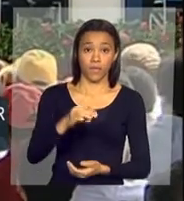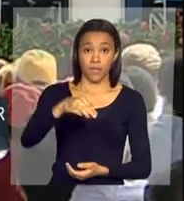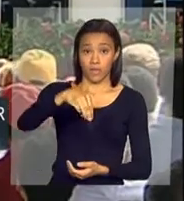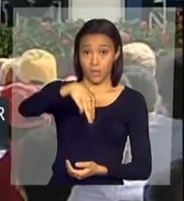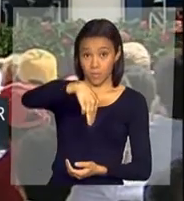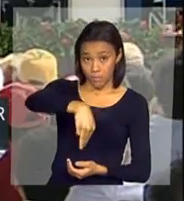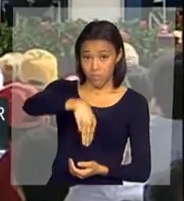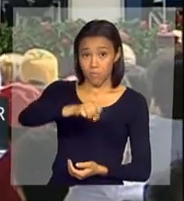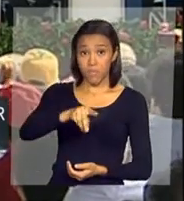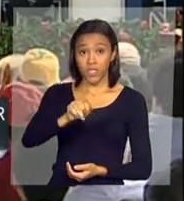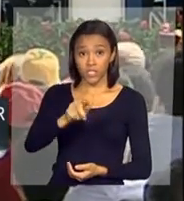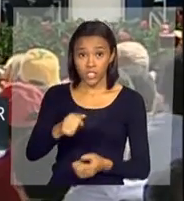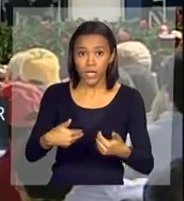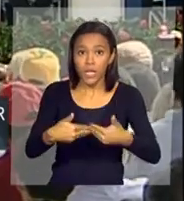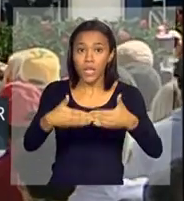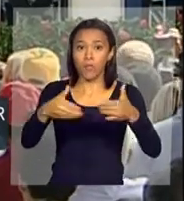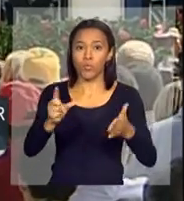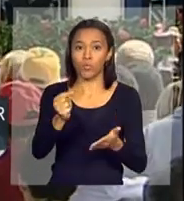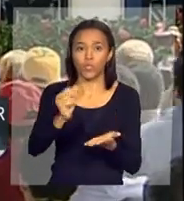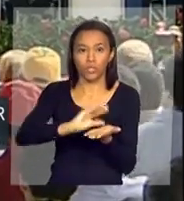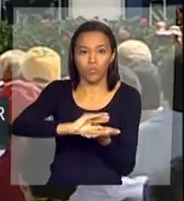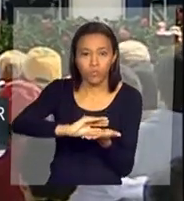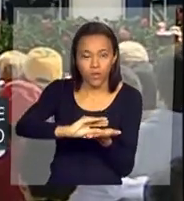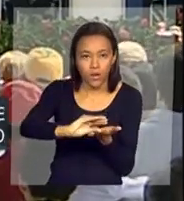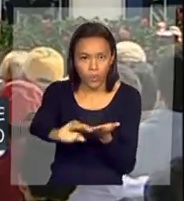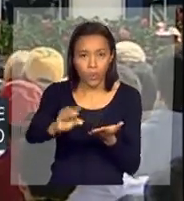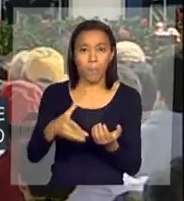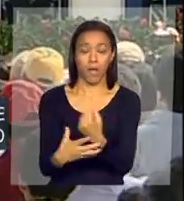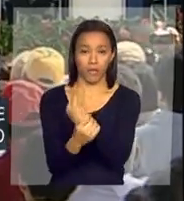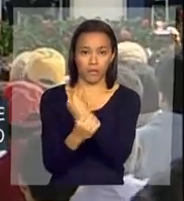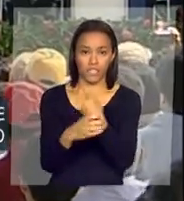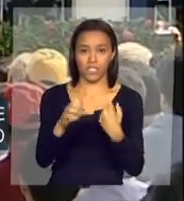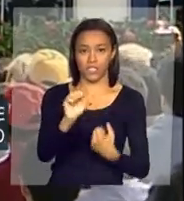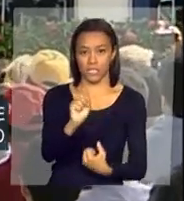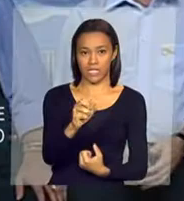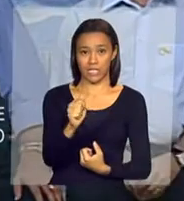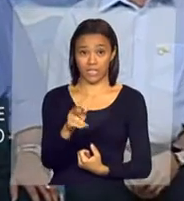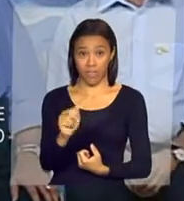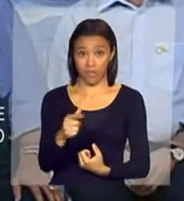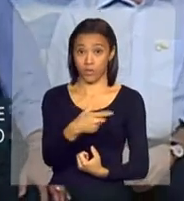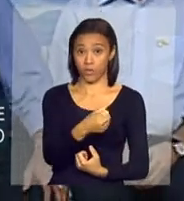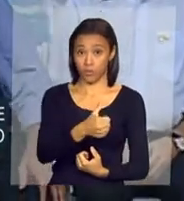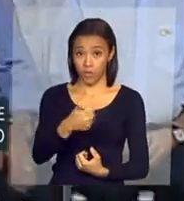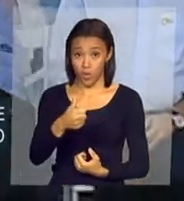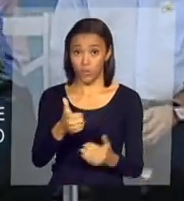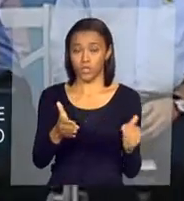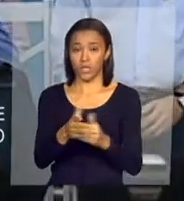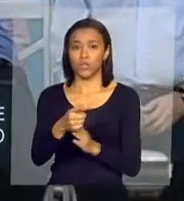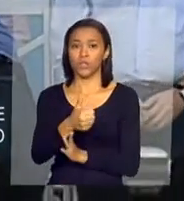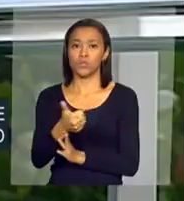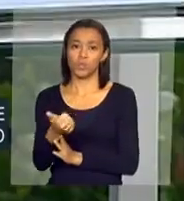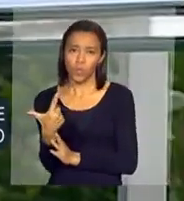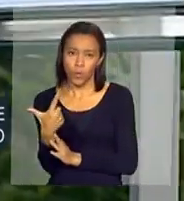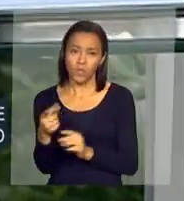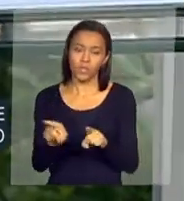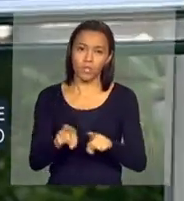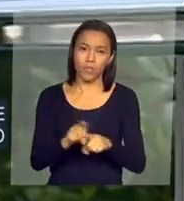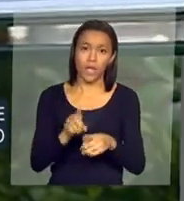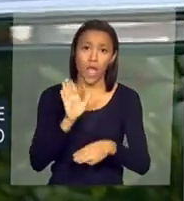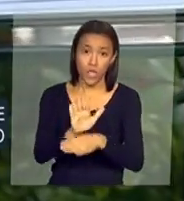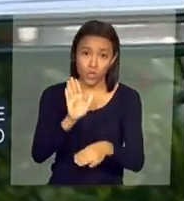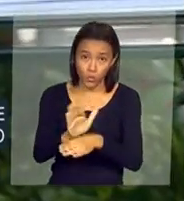que amplia os valores do Garantia Safra para a safra de 2011-2012 e do Auxílio